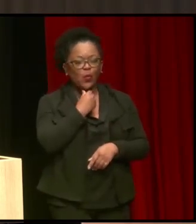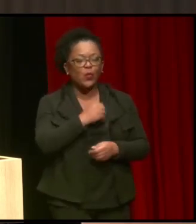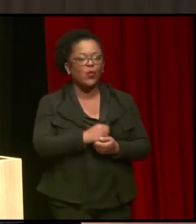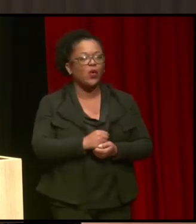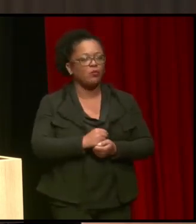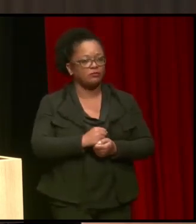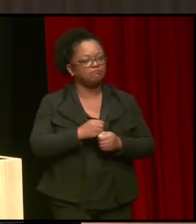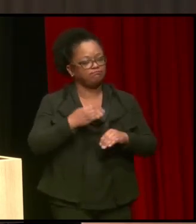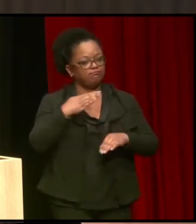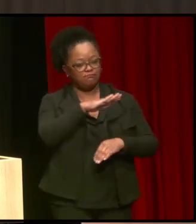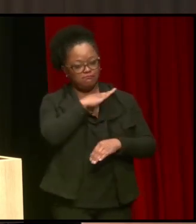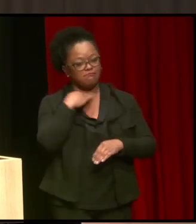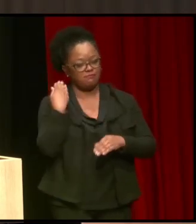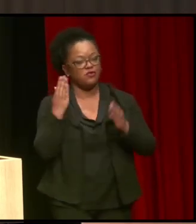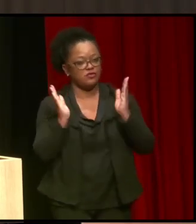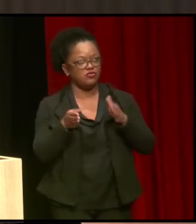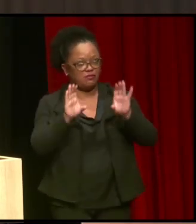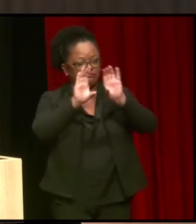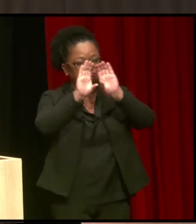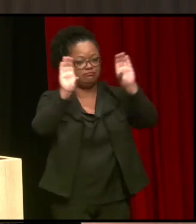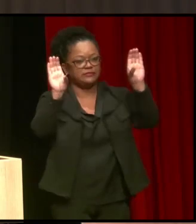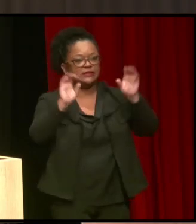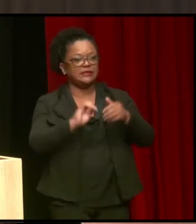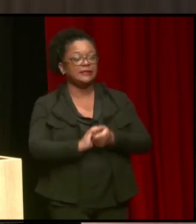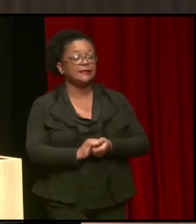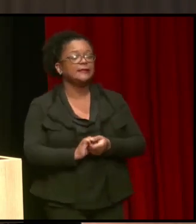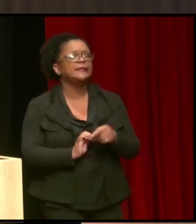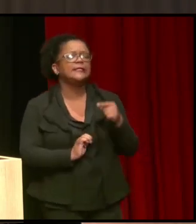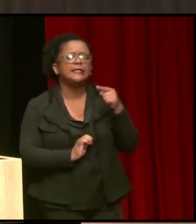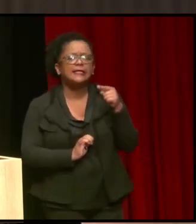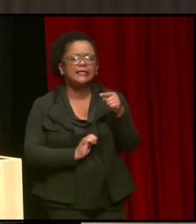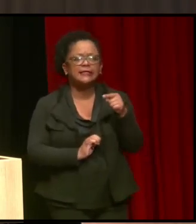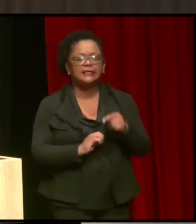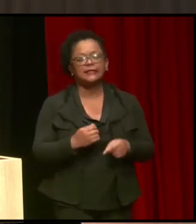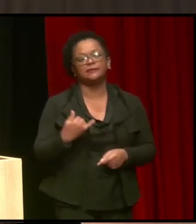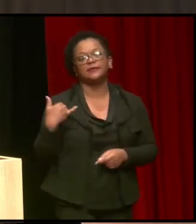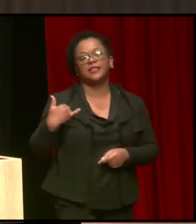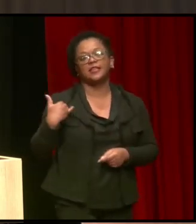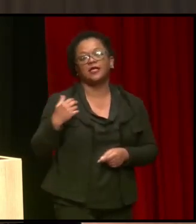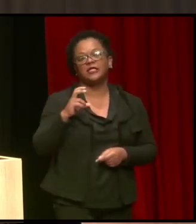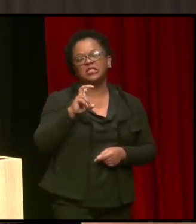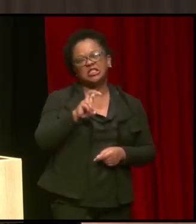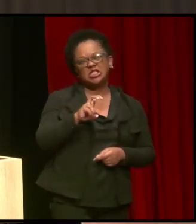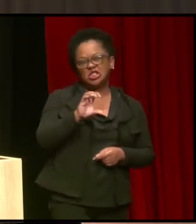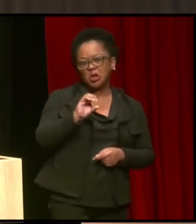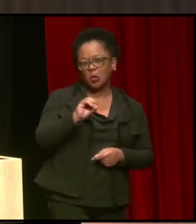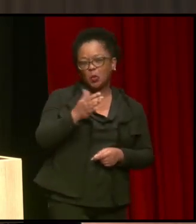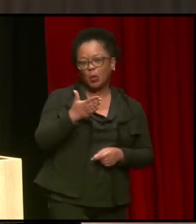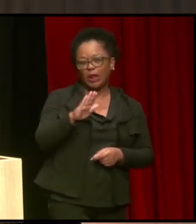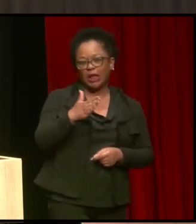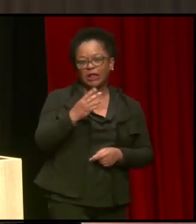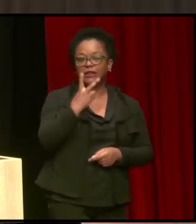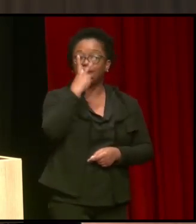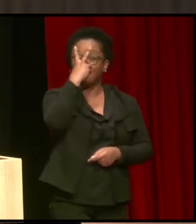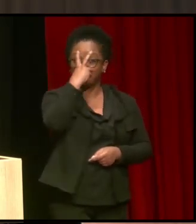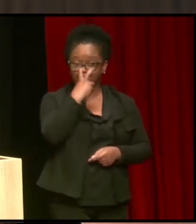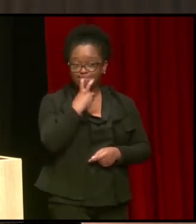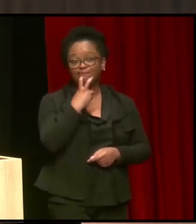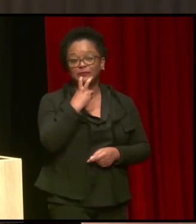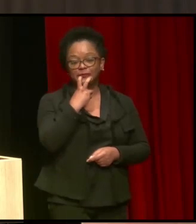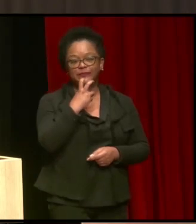eterna. Ele com 50 e poucos anos, ele ficou cego. fui